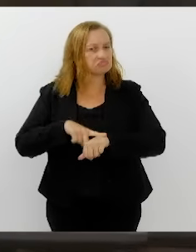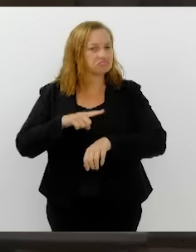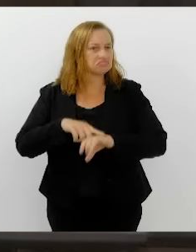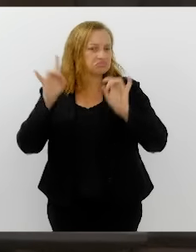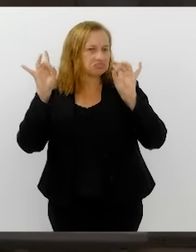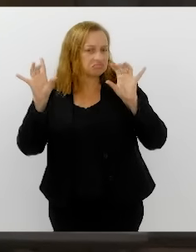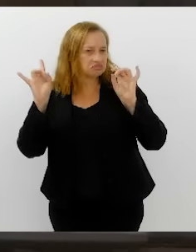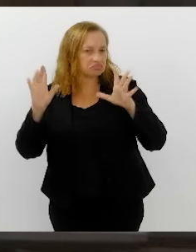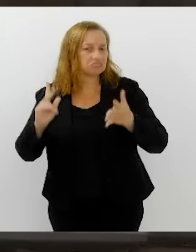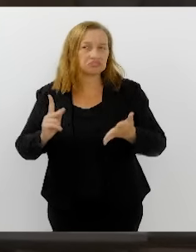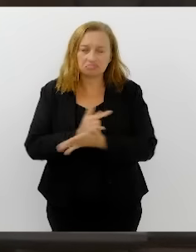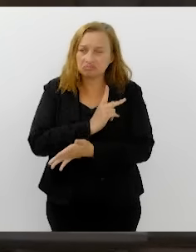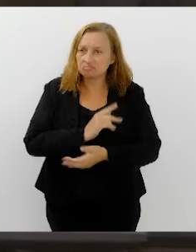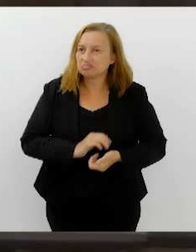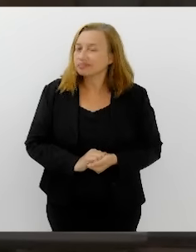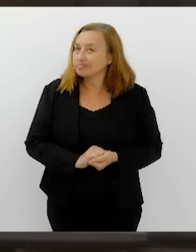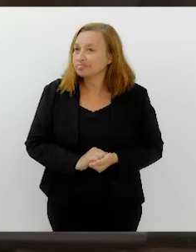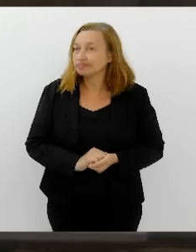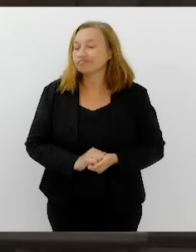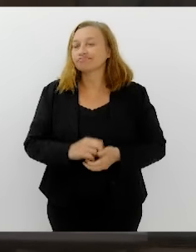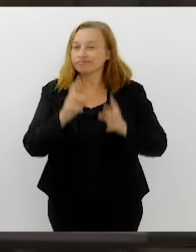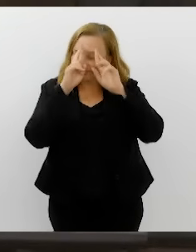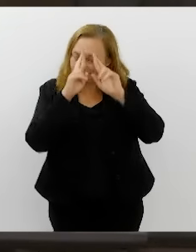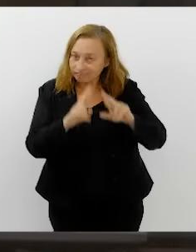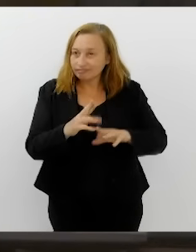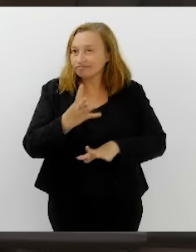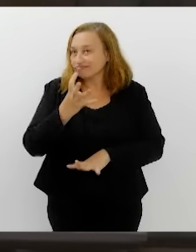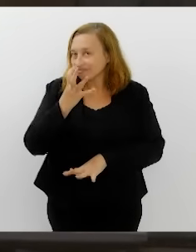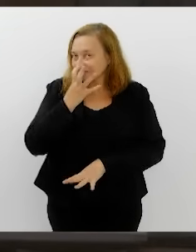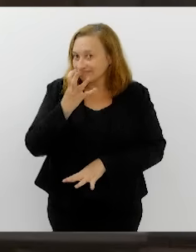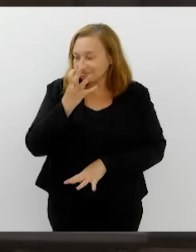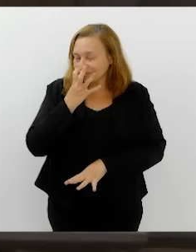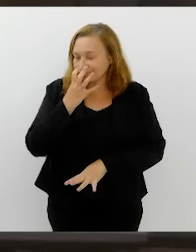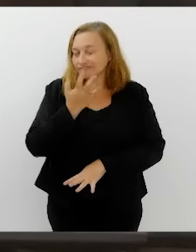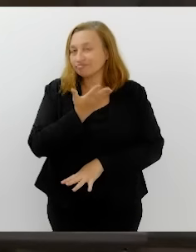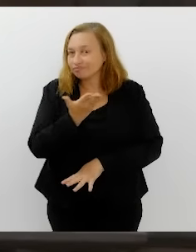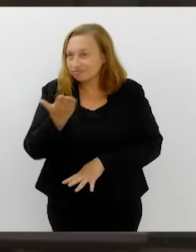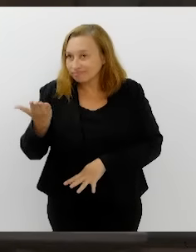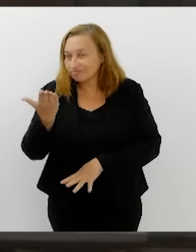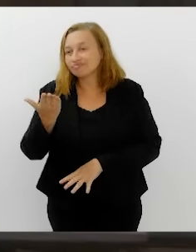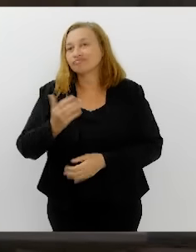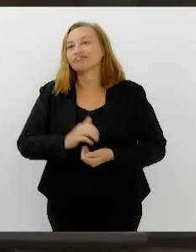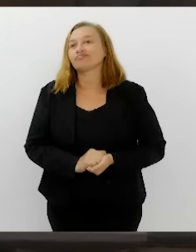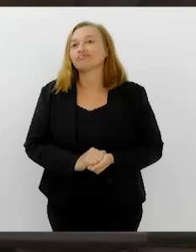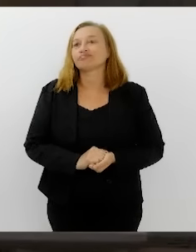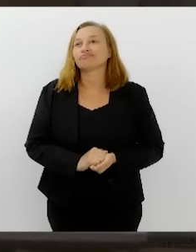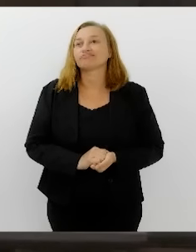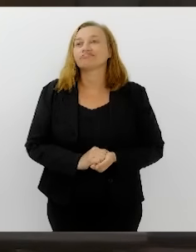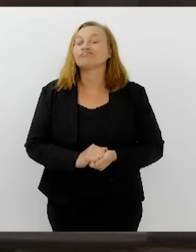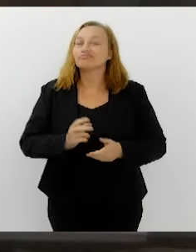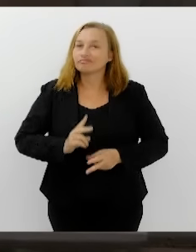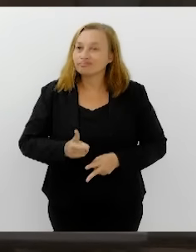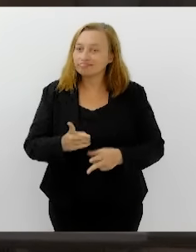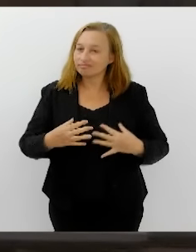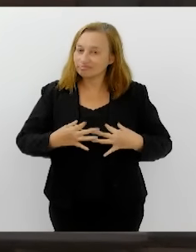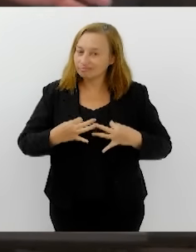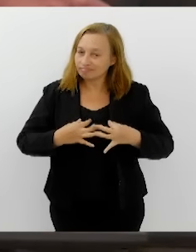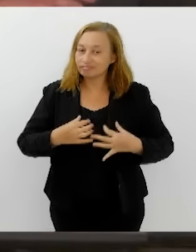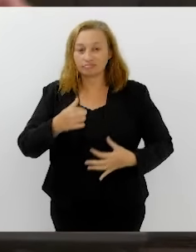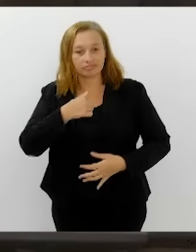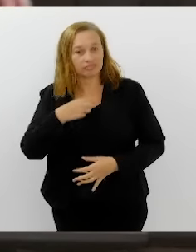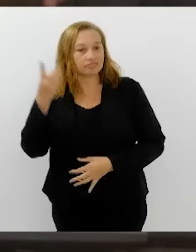acontecesse. Meu respeito e minha admiração aos senhores. Estaremos sempre à disposição, eu,